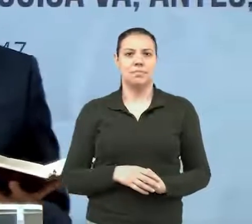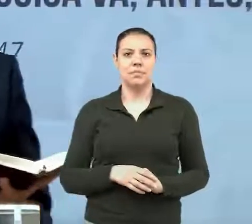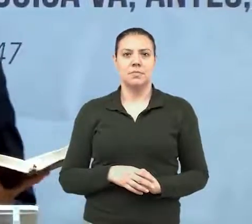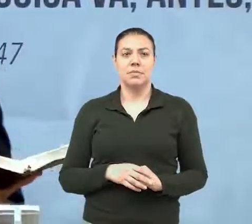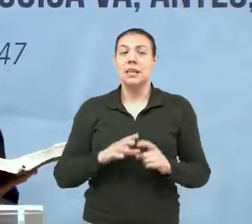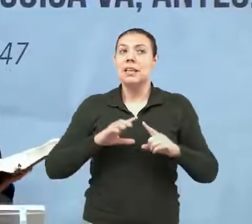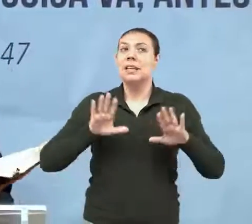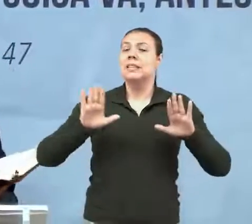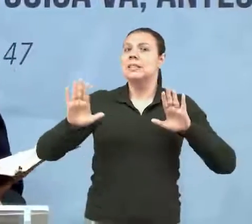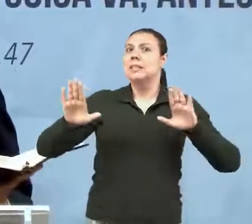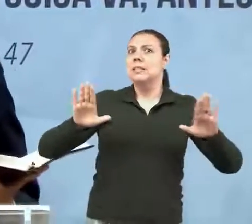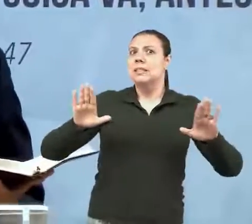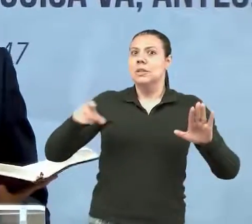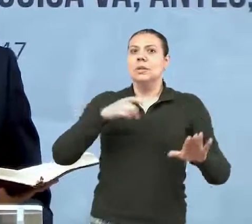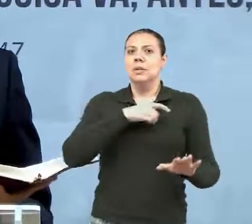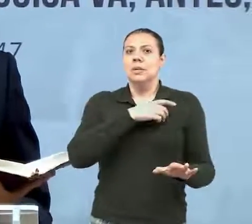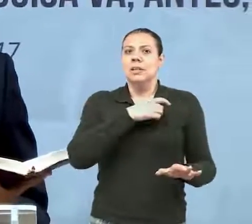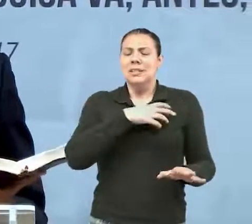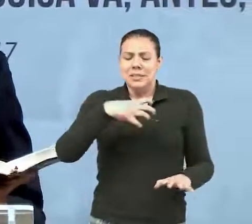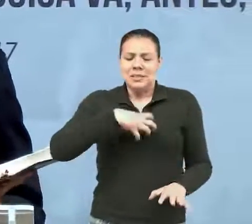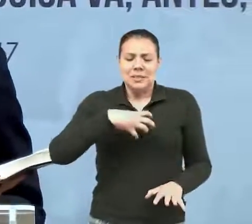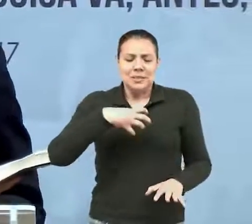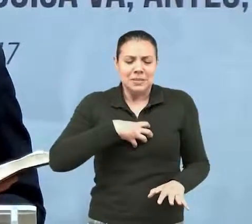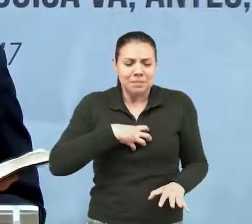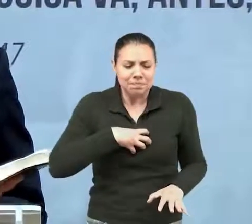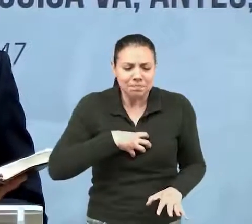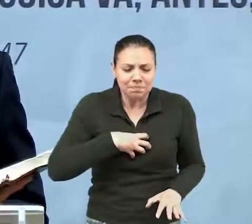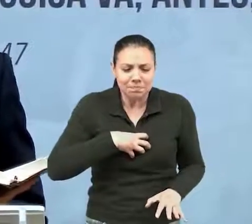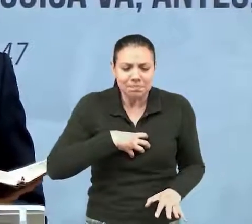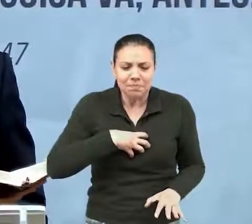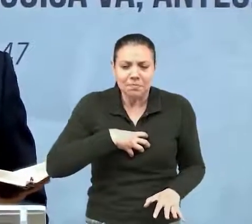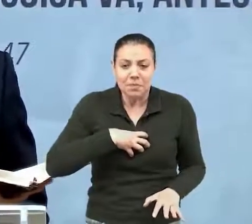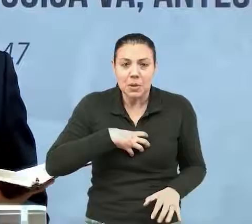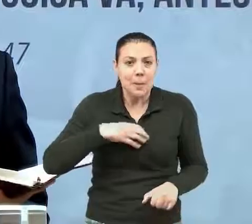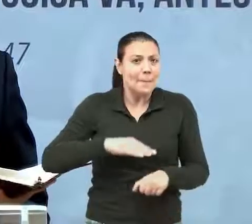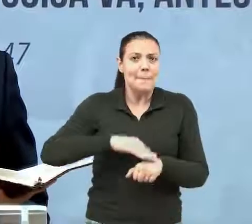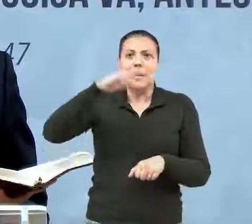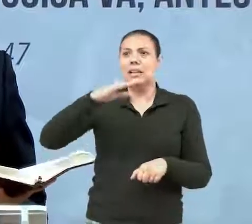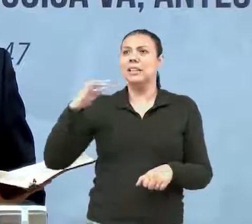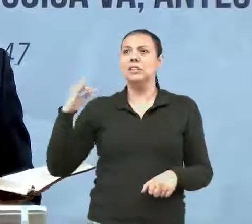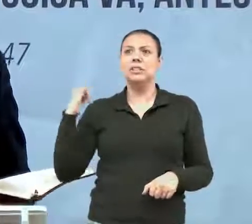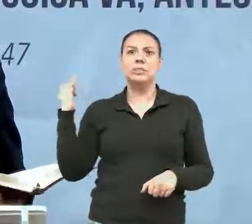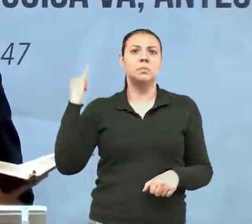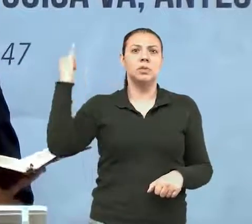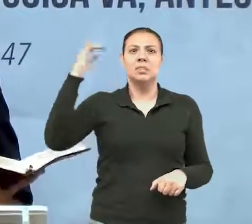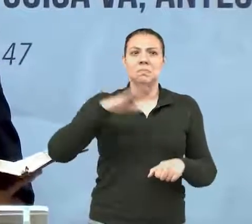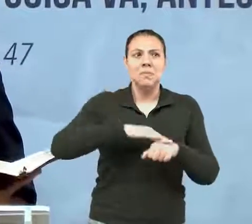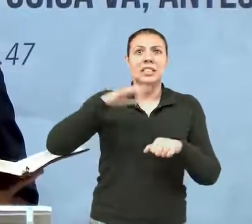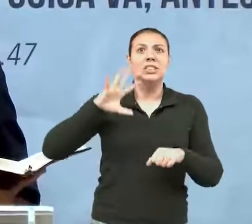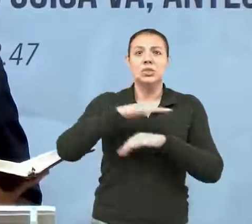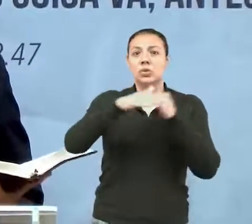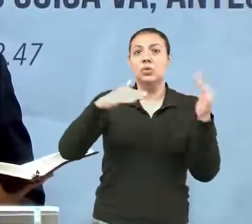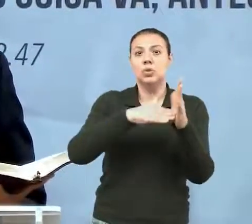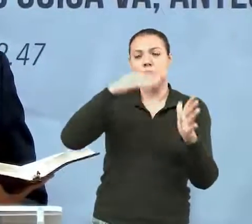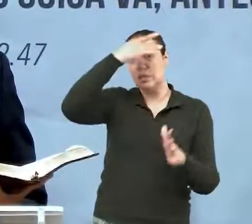E talvez o medo seja o sentimento mais democrático da humanidade, mais comum.